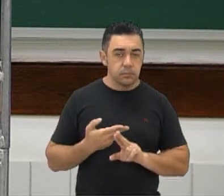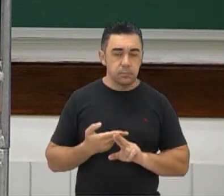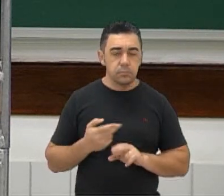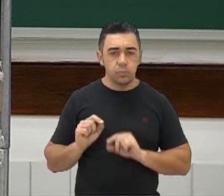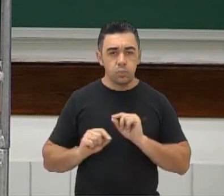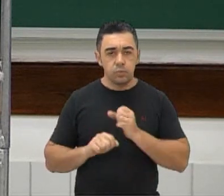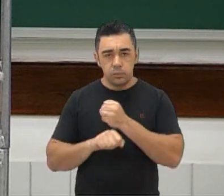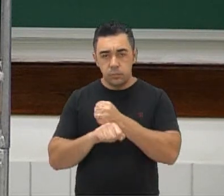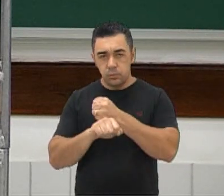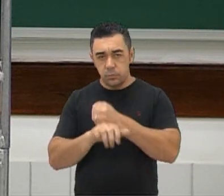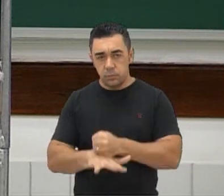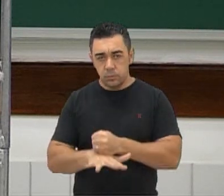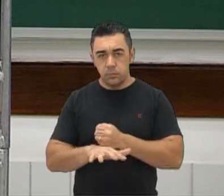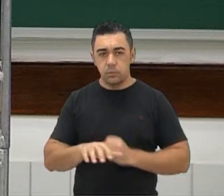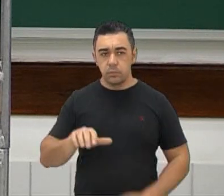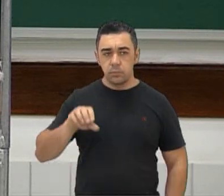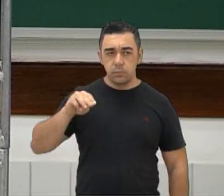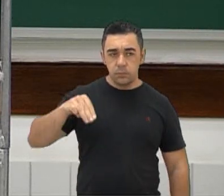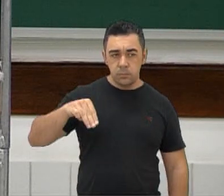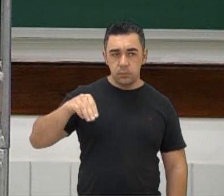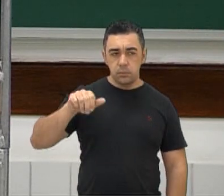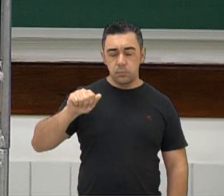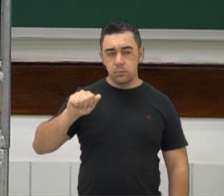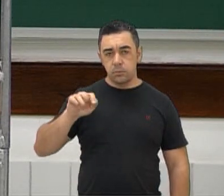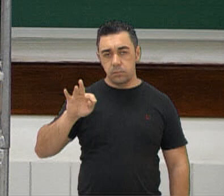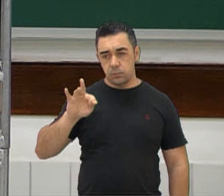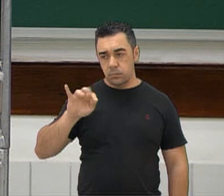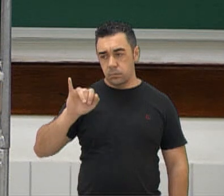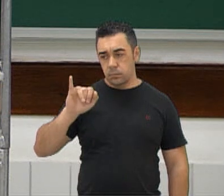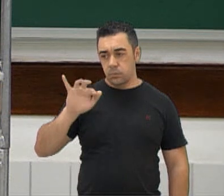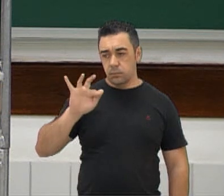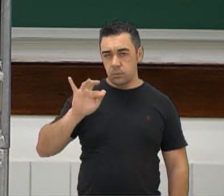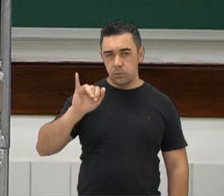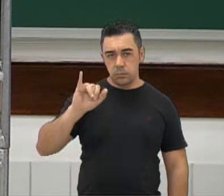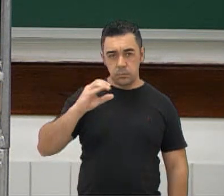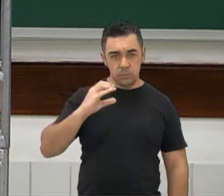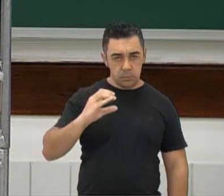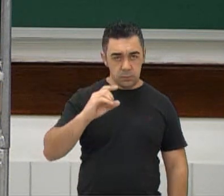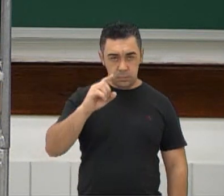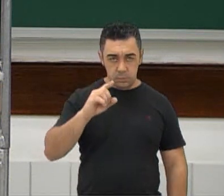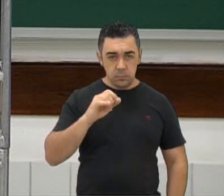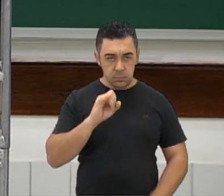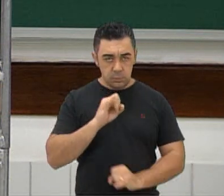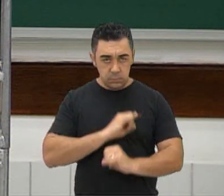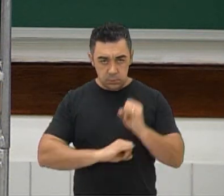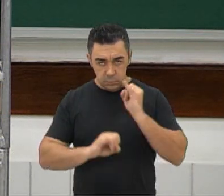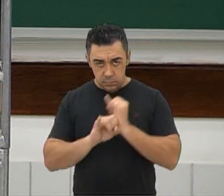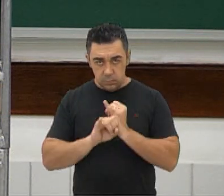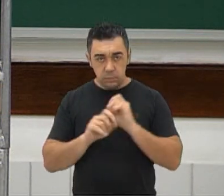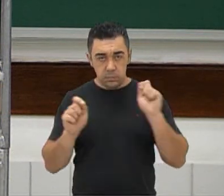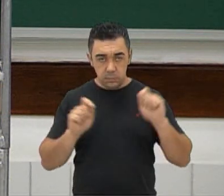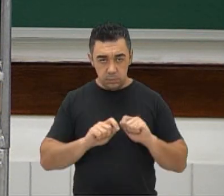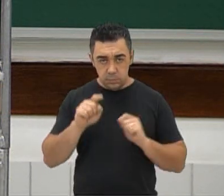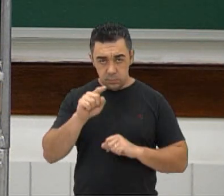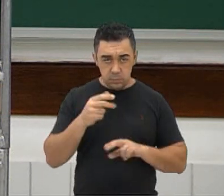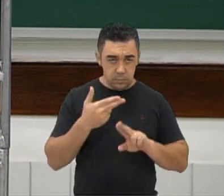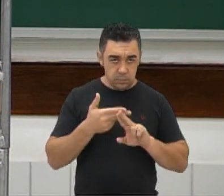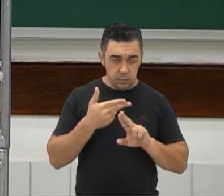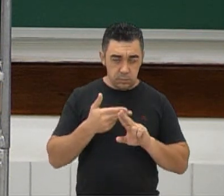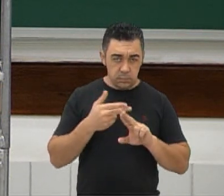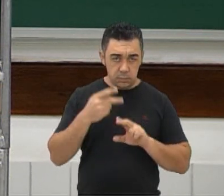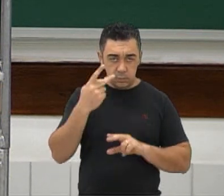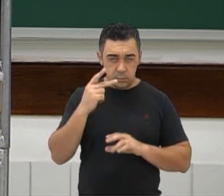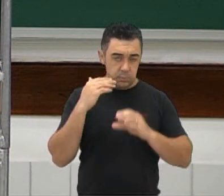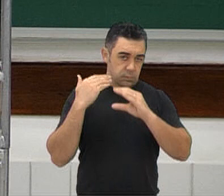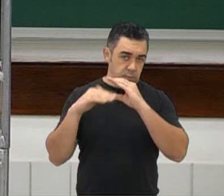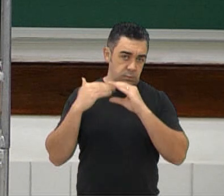chamada Matific. Quem tem acesso à internet vai acessar durante a aula usando o seu e-mail